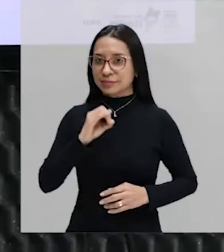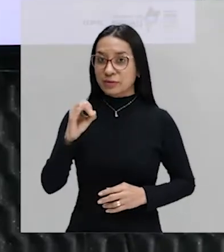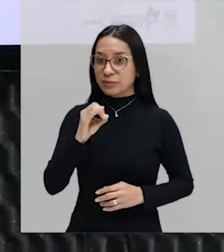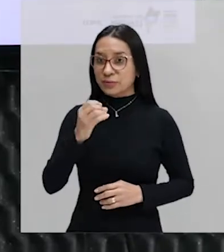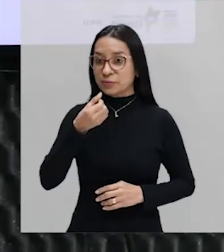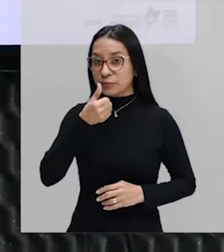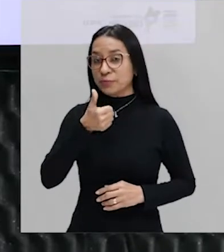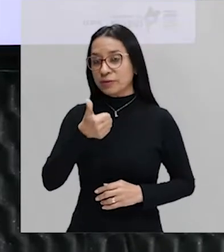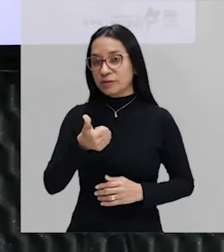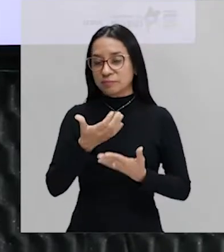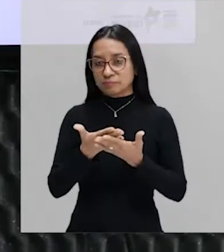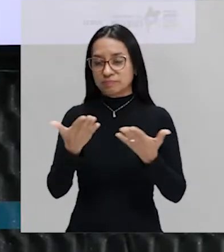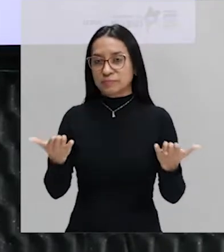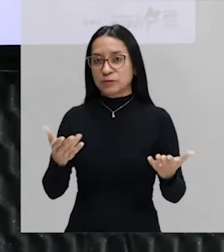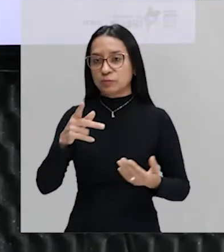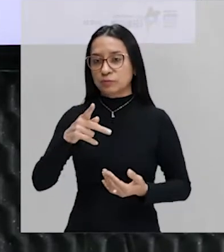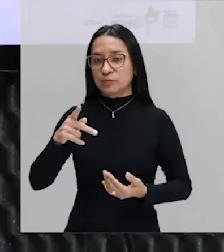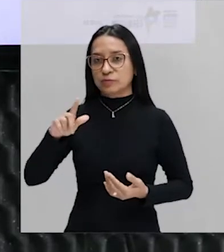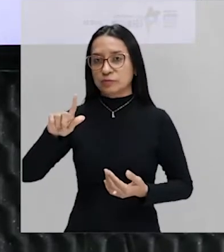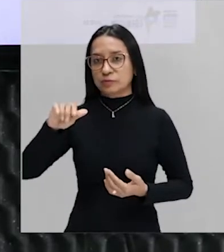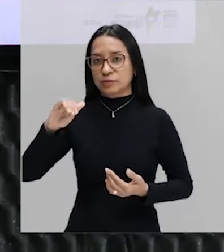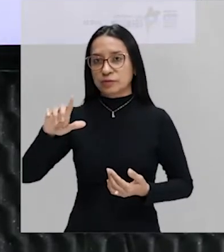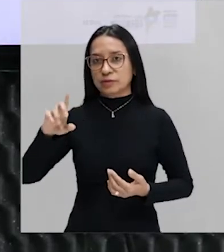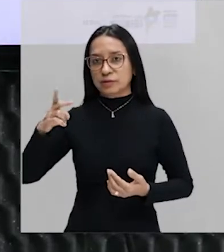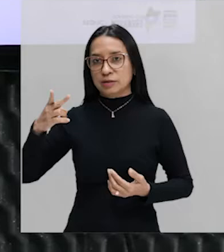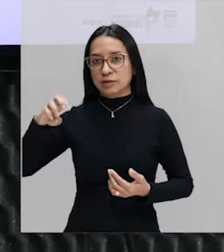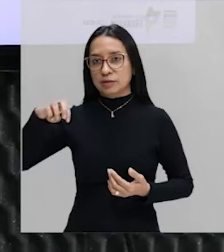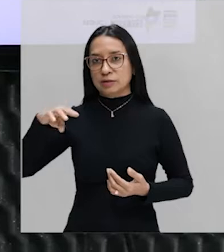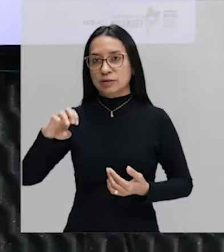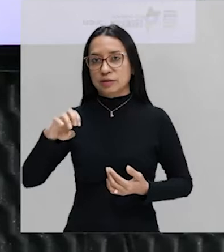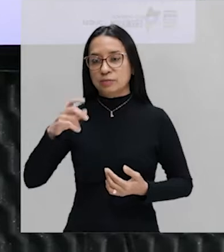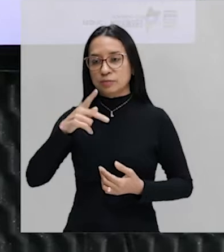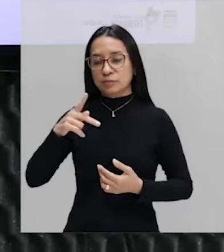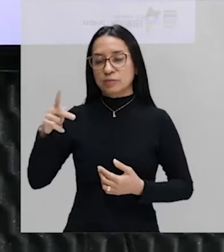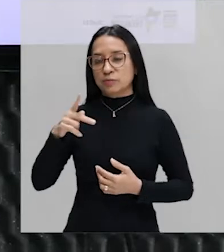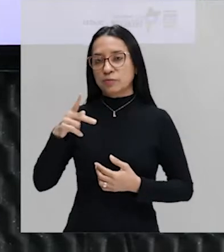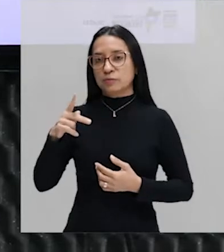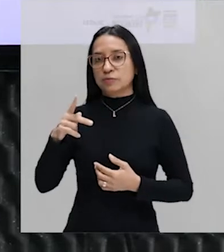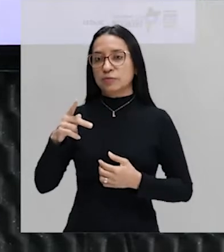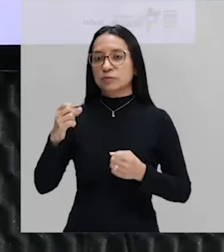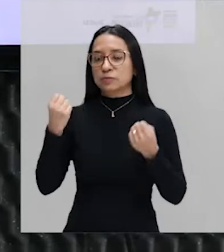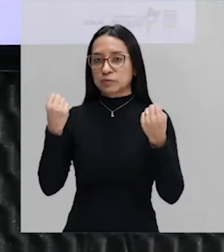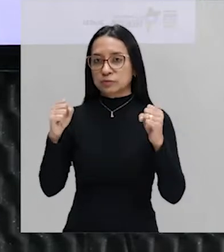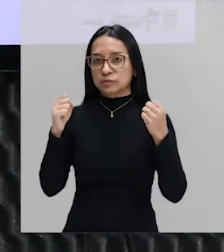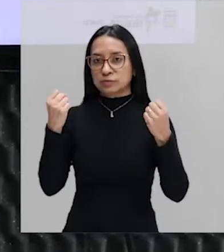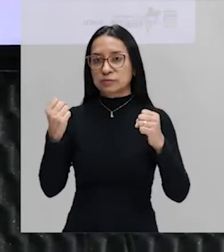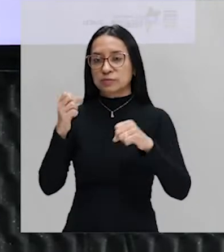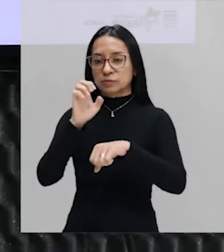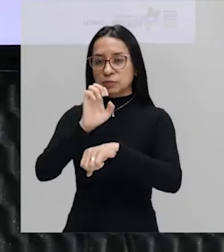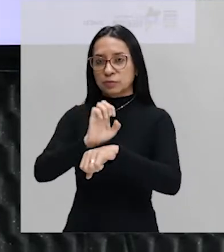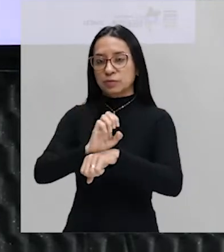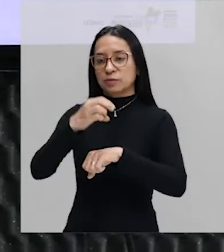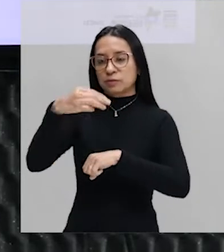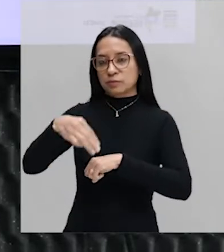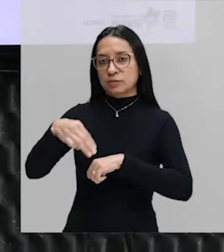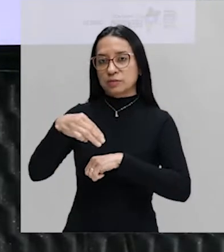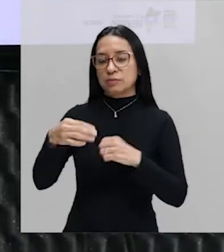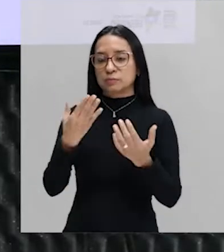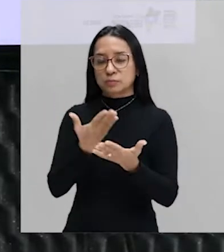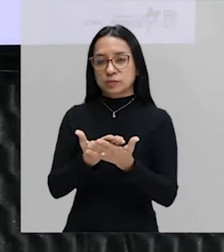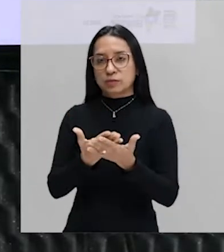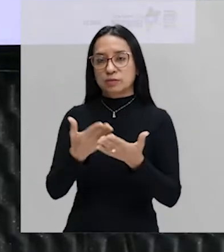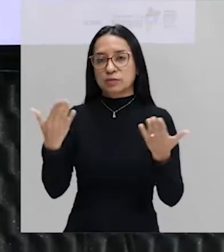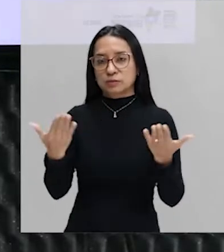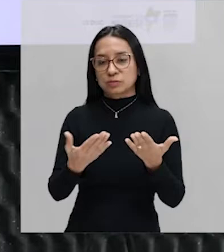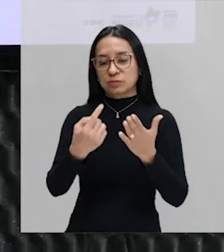Olá, galerinha, tudo bem com vocês? Guilherme Campos aqui, professor de Educação Física da Rede Estadual do Maranhão. E nessa aula de hoje, do